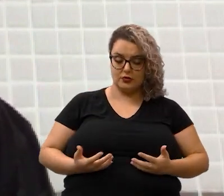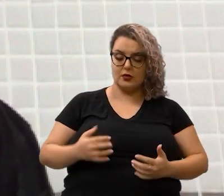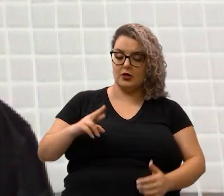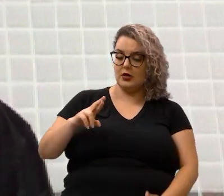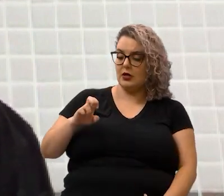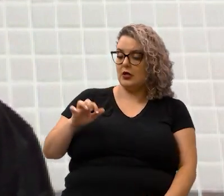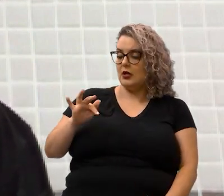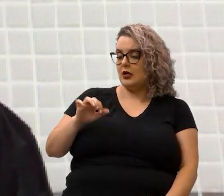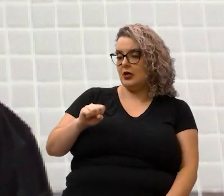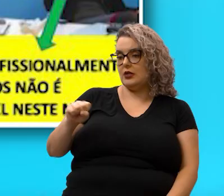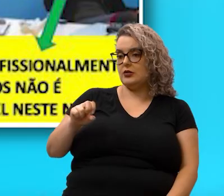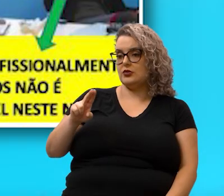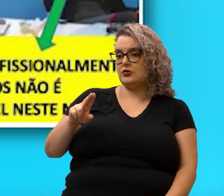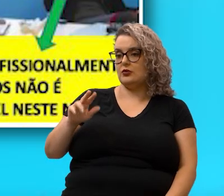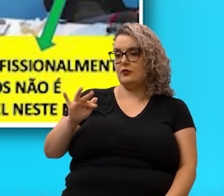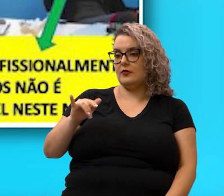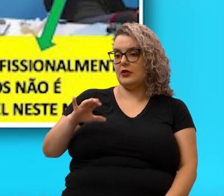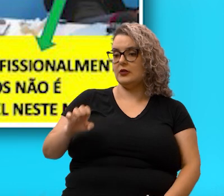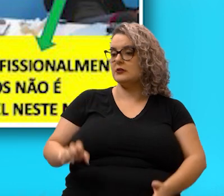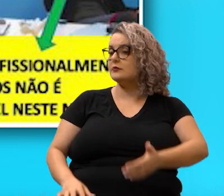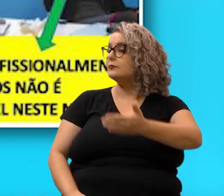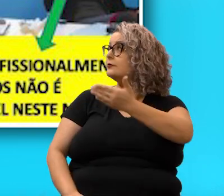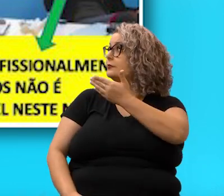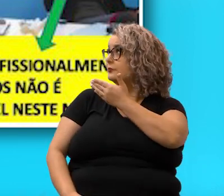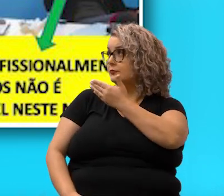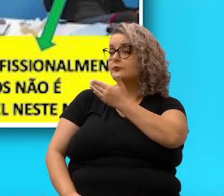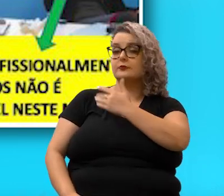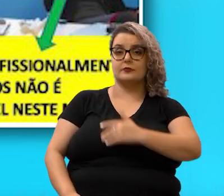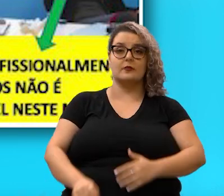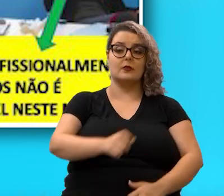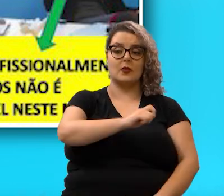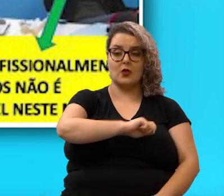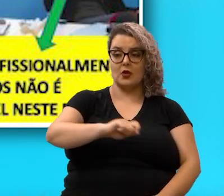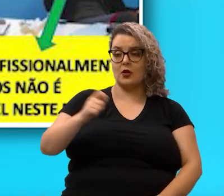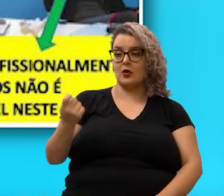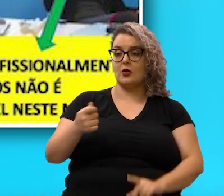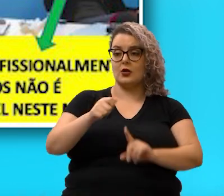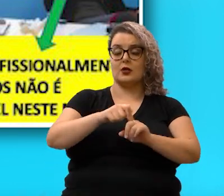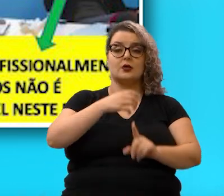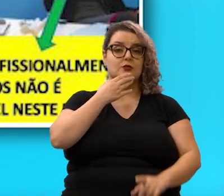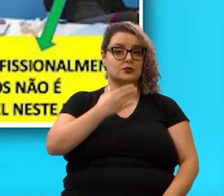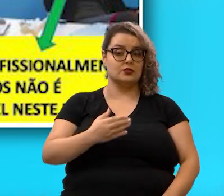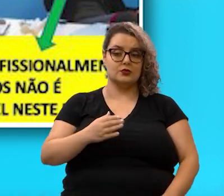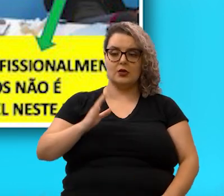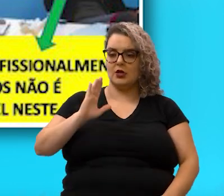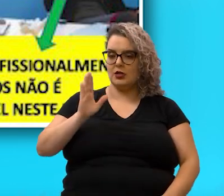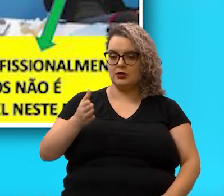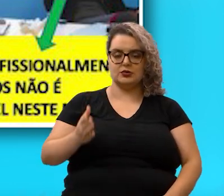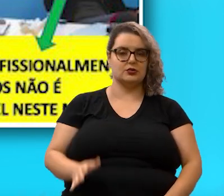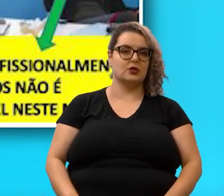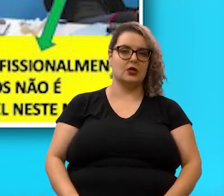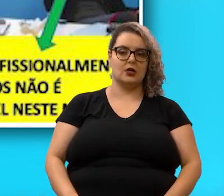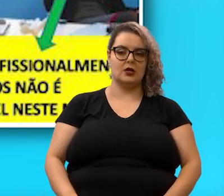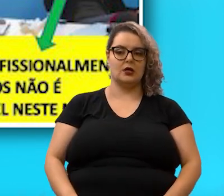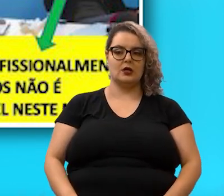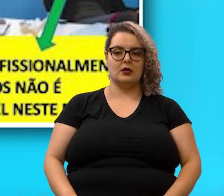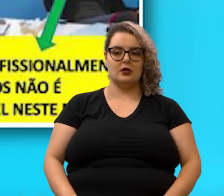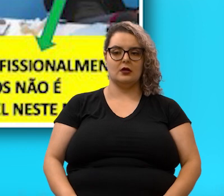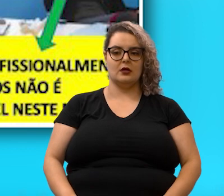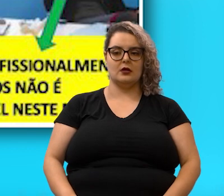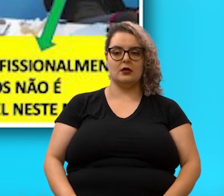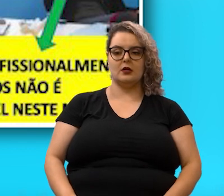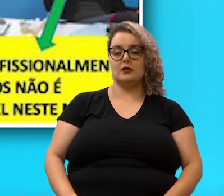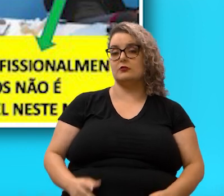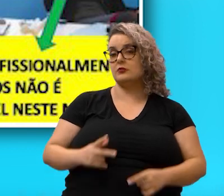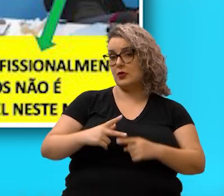Resurface em janeiro de 2019, quando foi em dezembro, ele tinha ganho o Grand